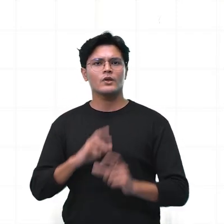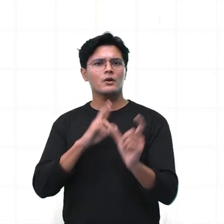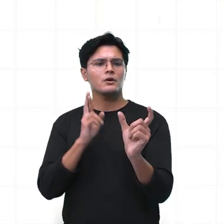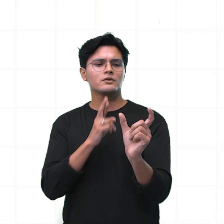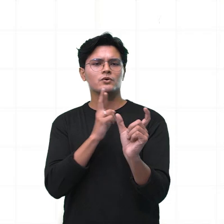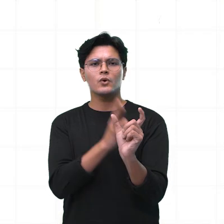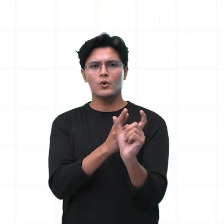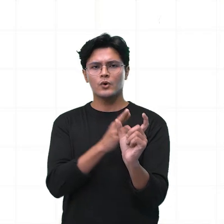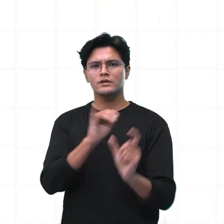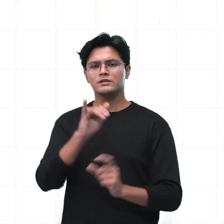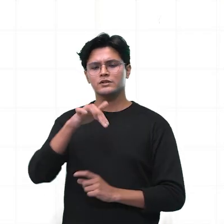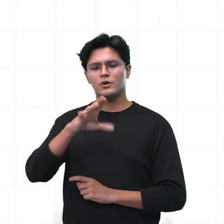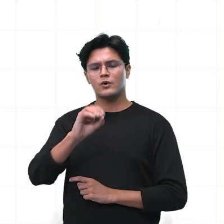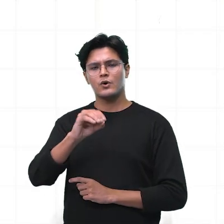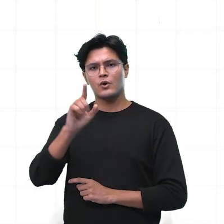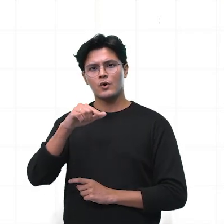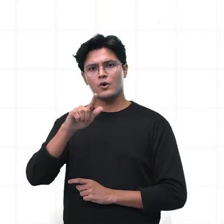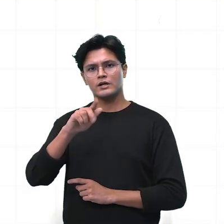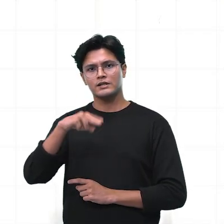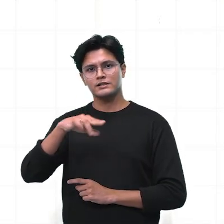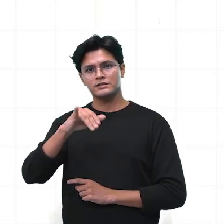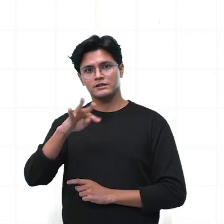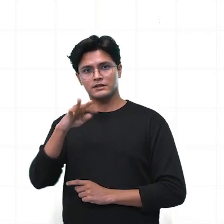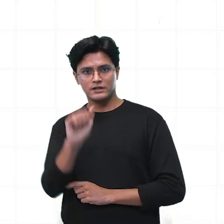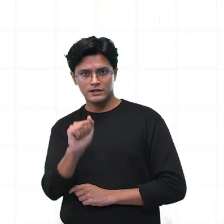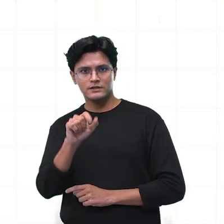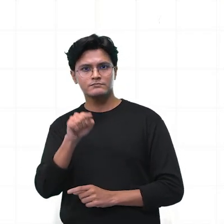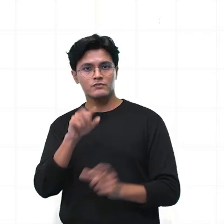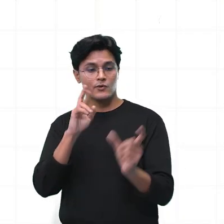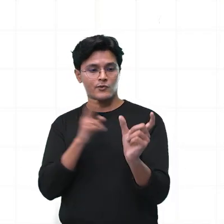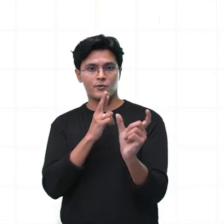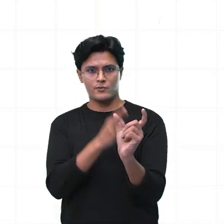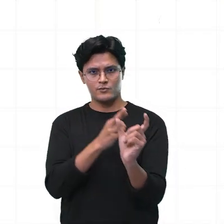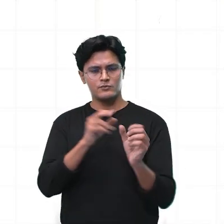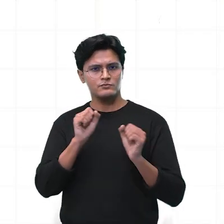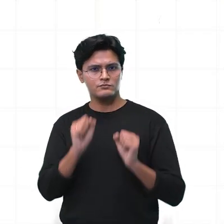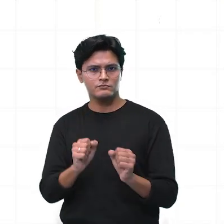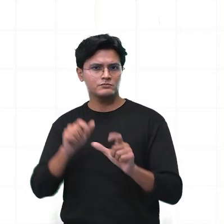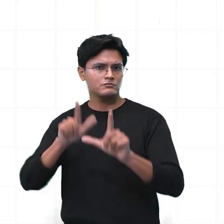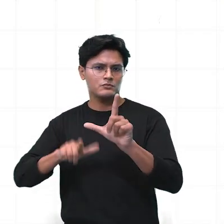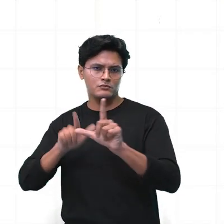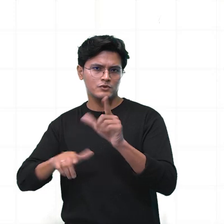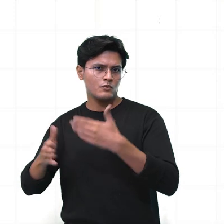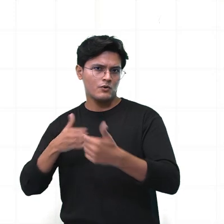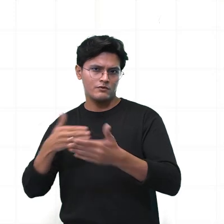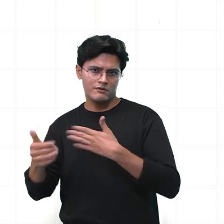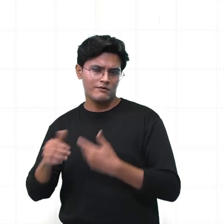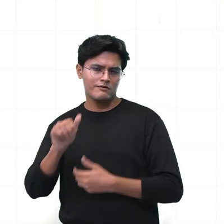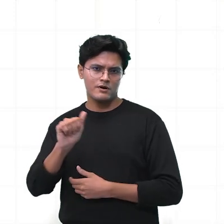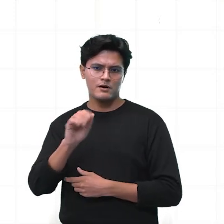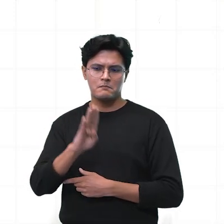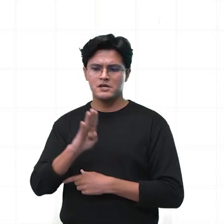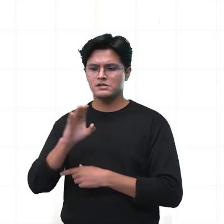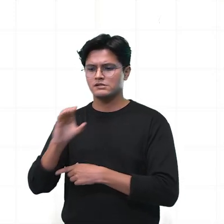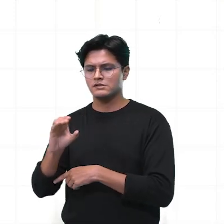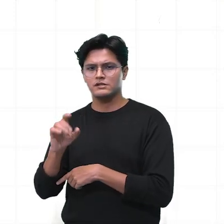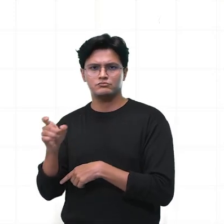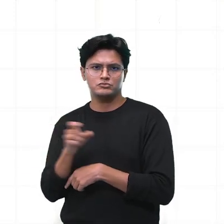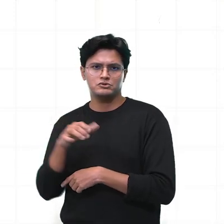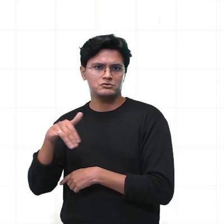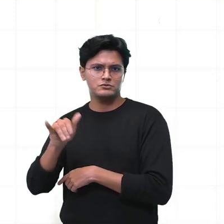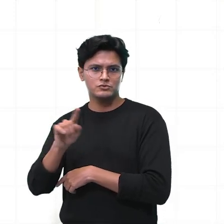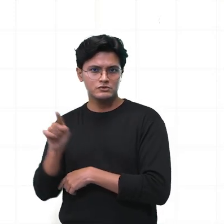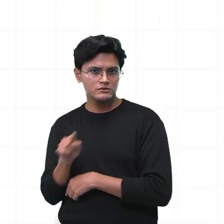ser qualquer letra, pode ser A, B, X, Y, Z, não importa, tá? Pode ser qualquer